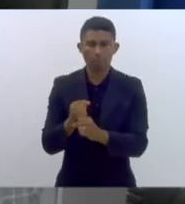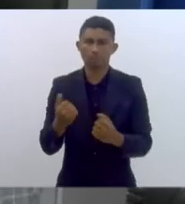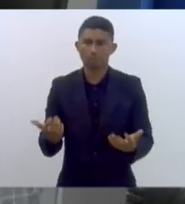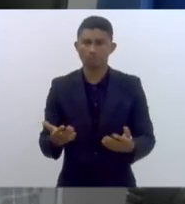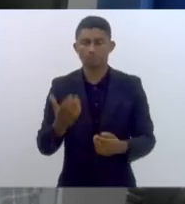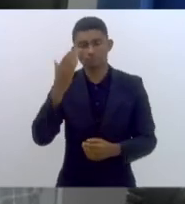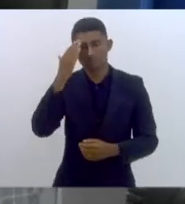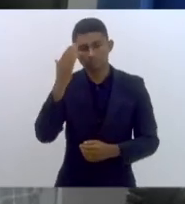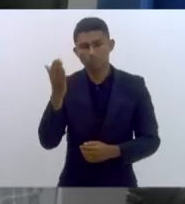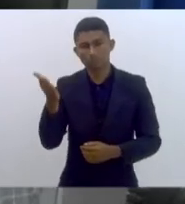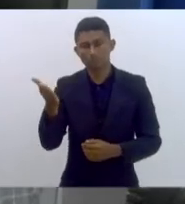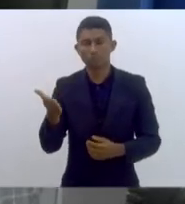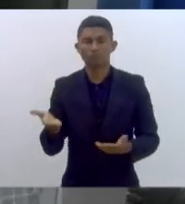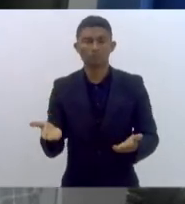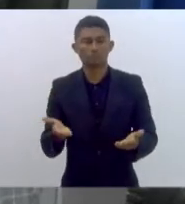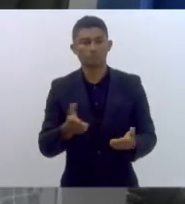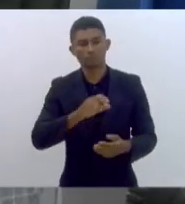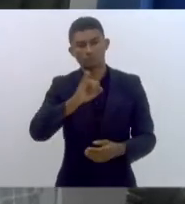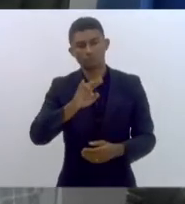Obrigado, Rodrigo. Doutora Júlia,